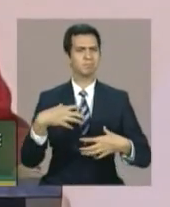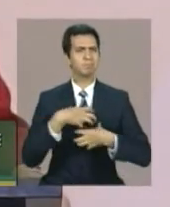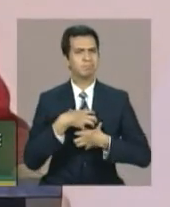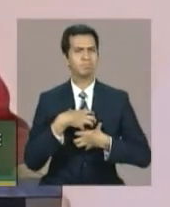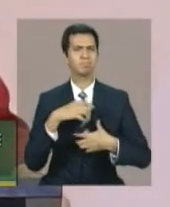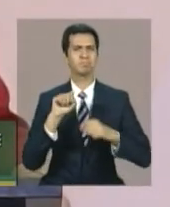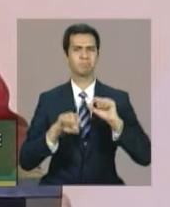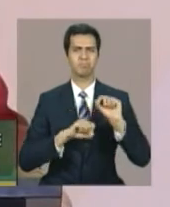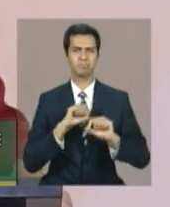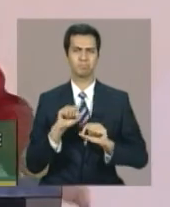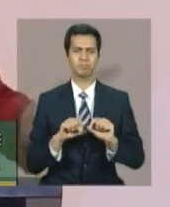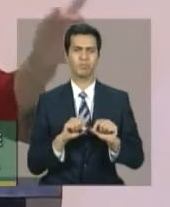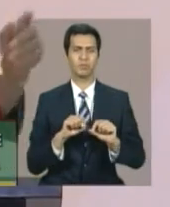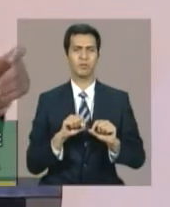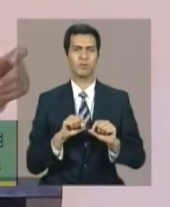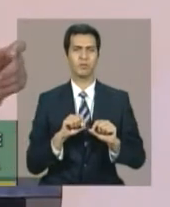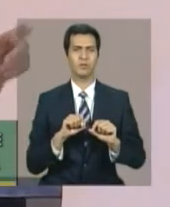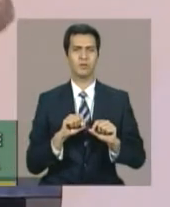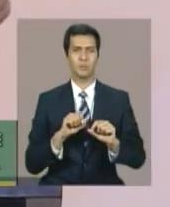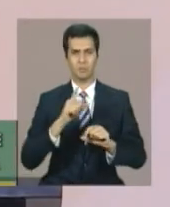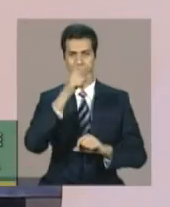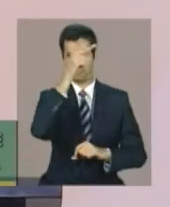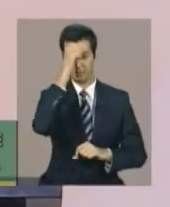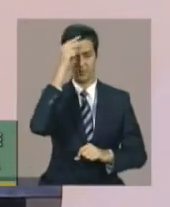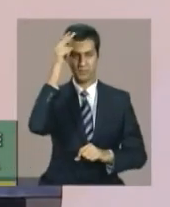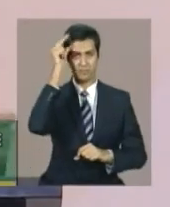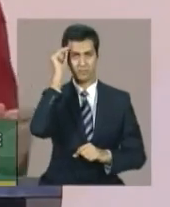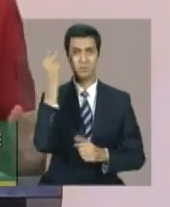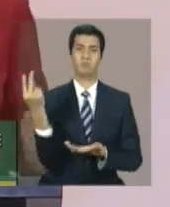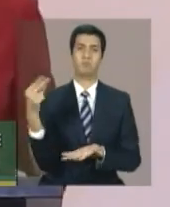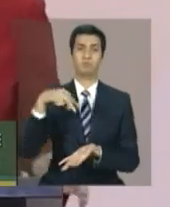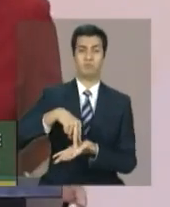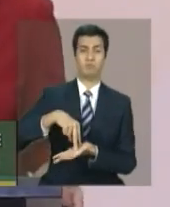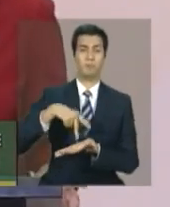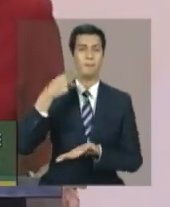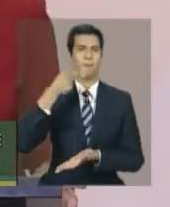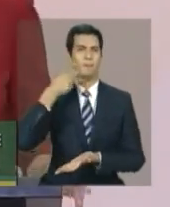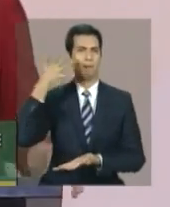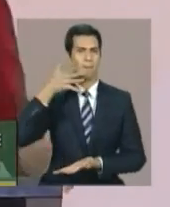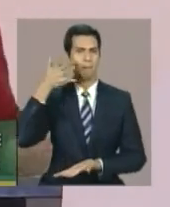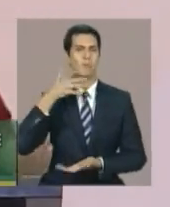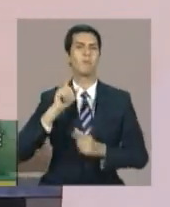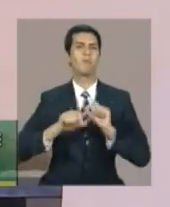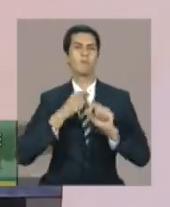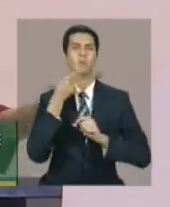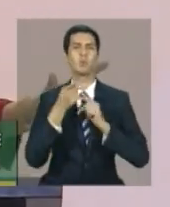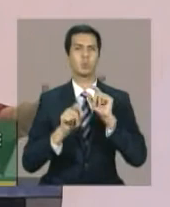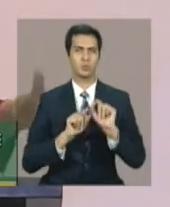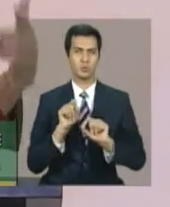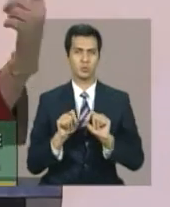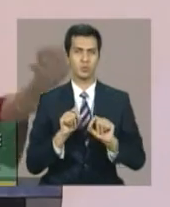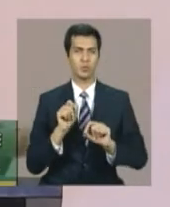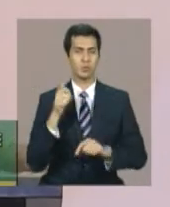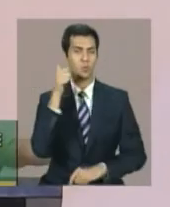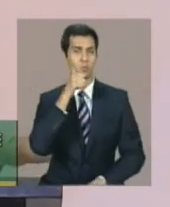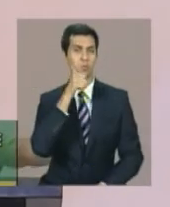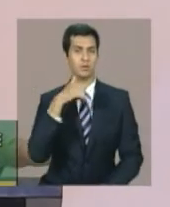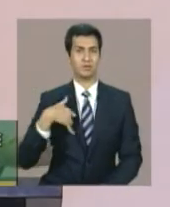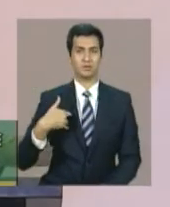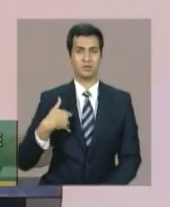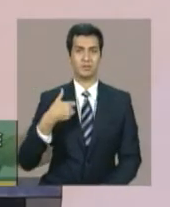impactada quando o prefeito, ali no púlpito, disse que uma senhora de